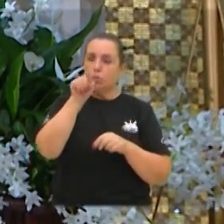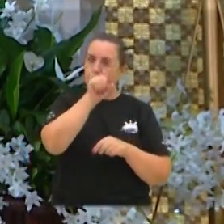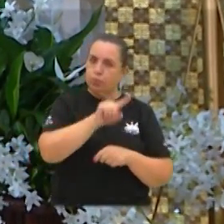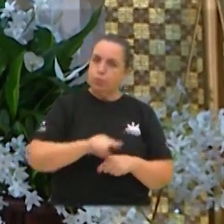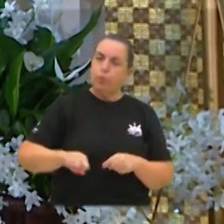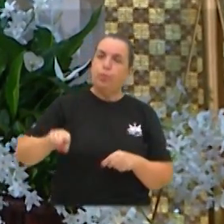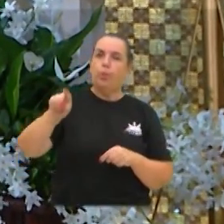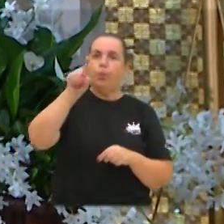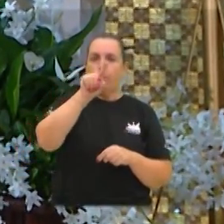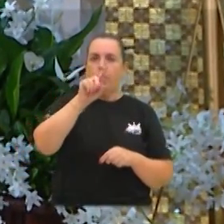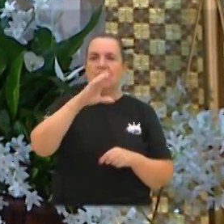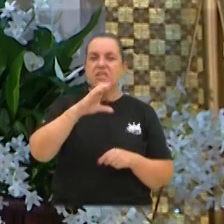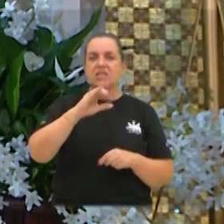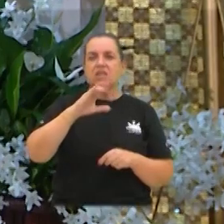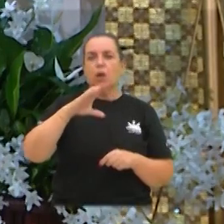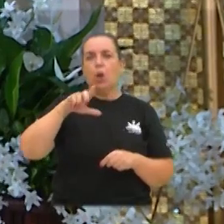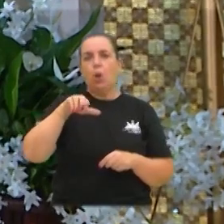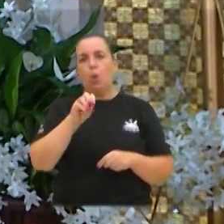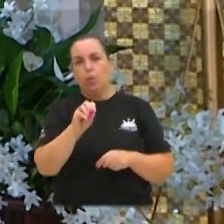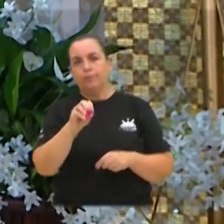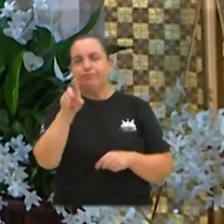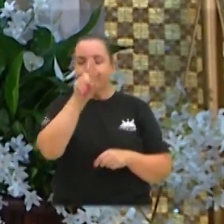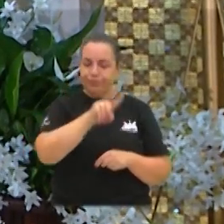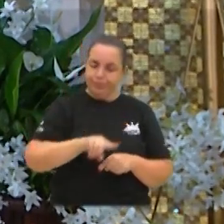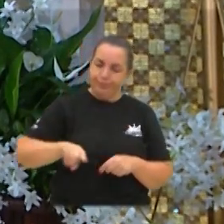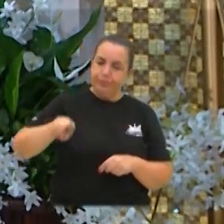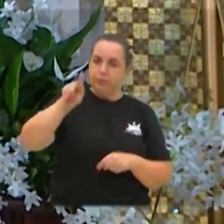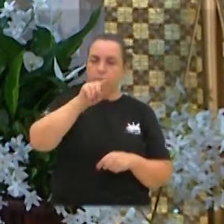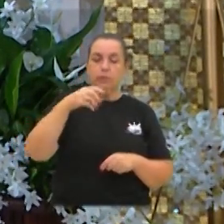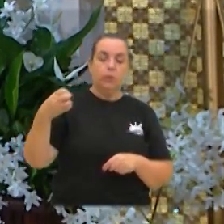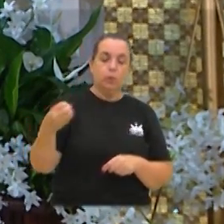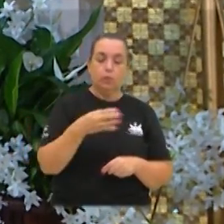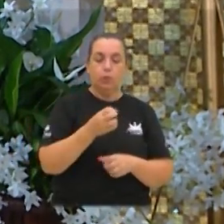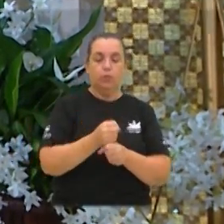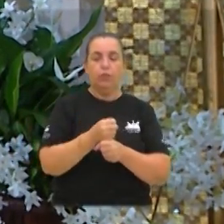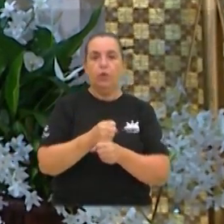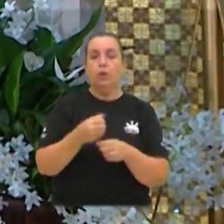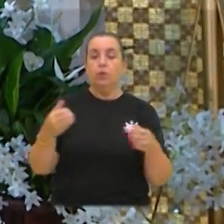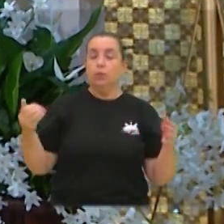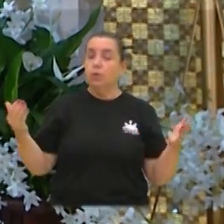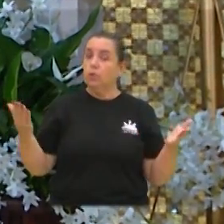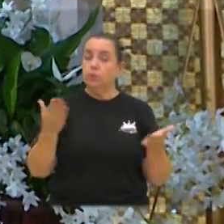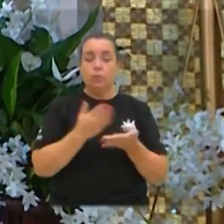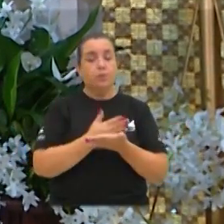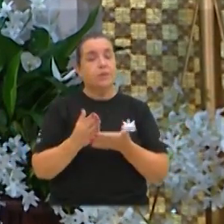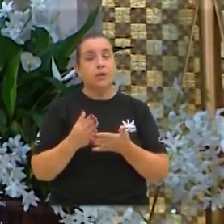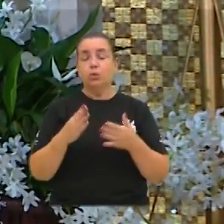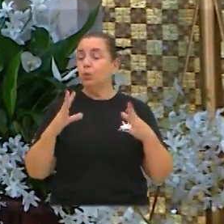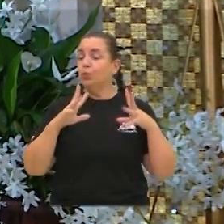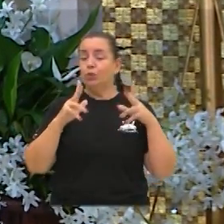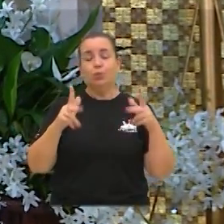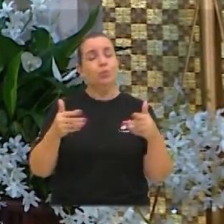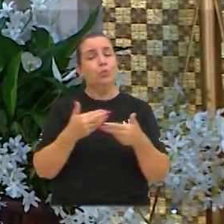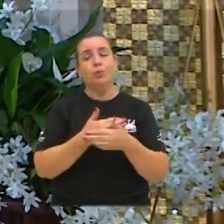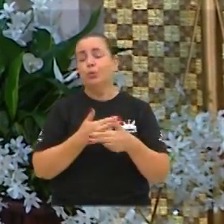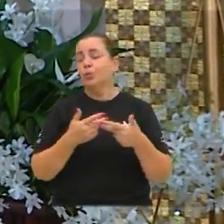ciclos. E eu diria que um novo ano é um novo ciclo existencial na nossa